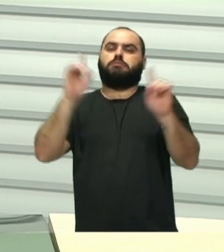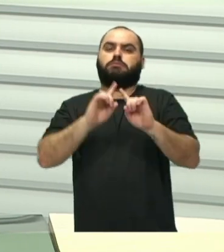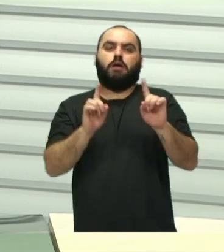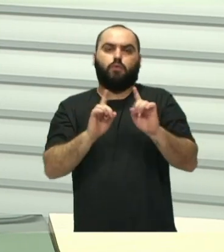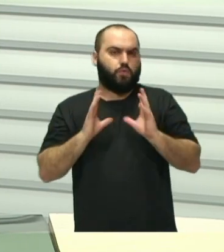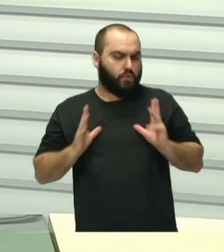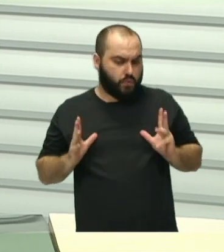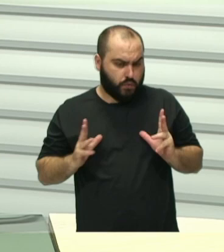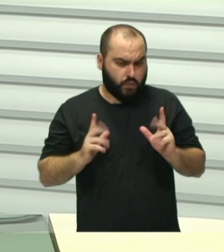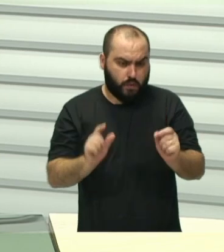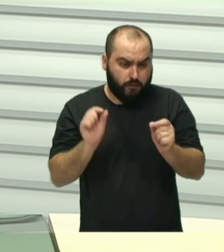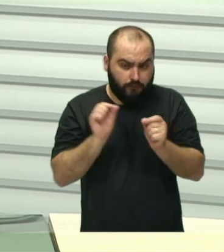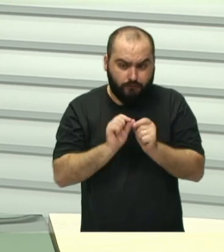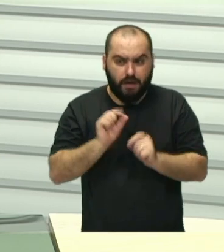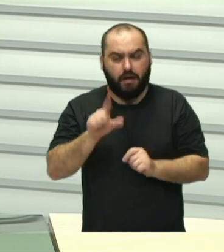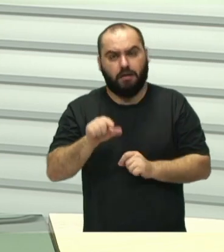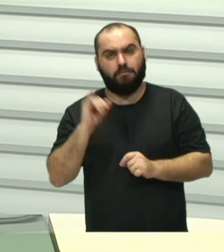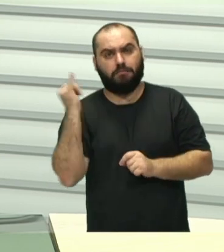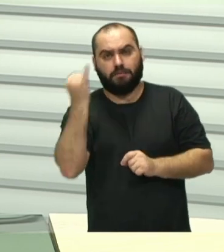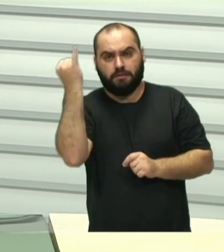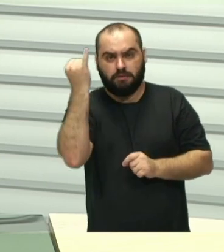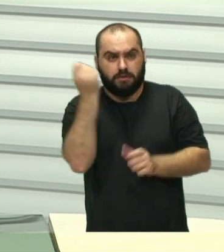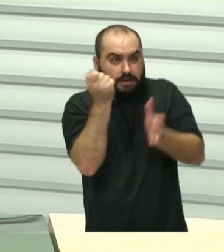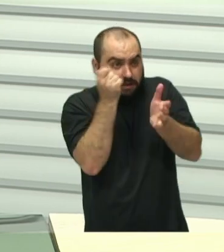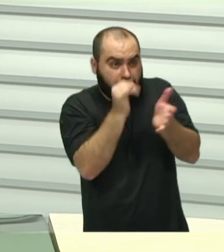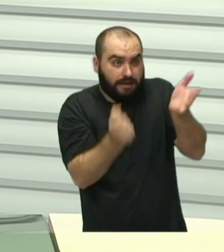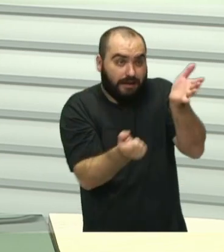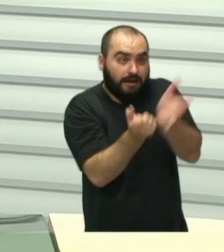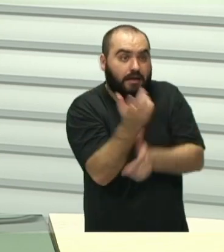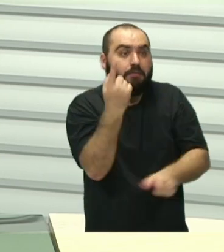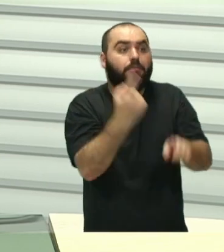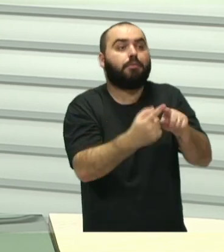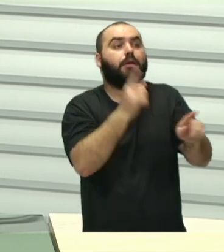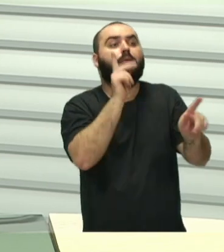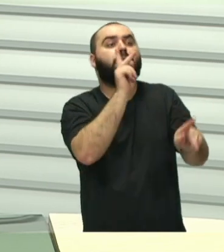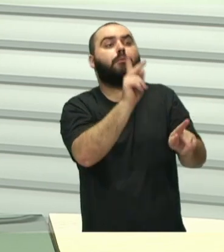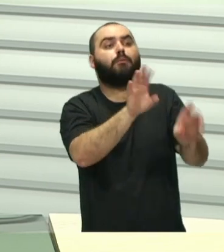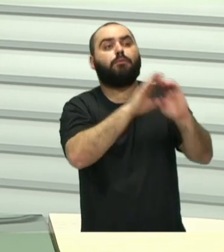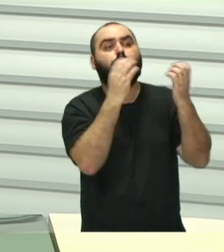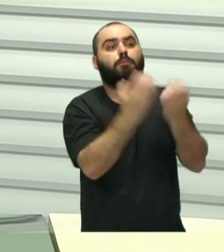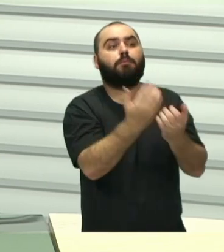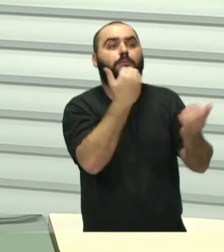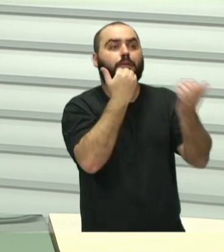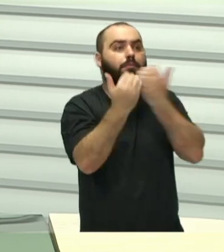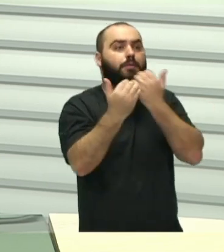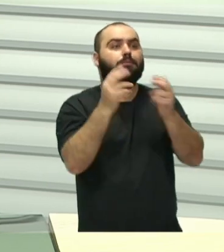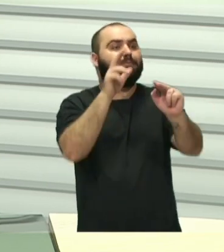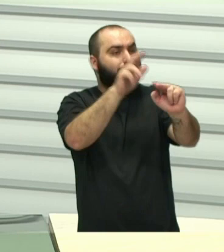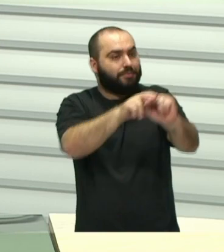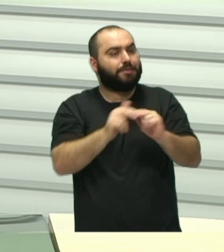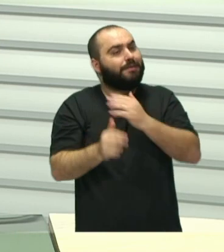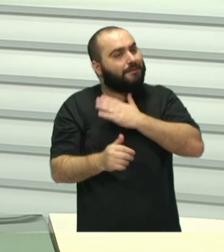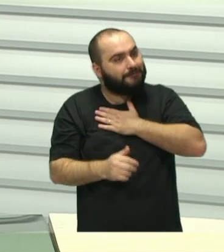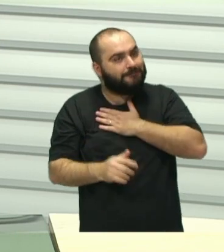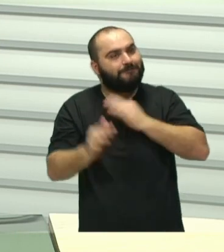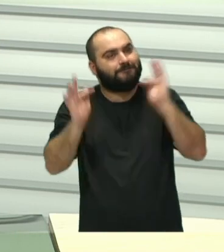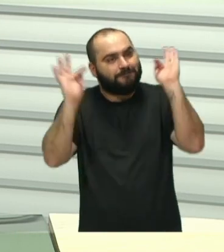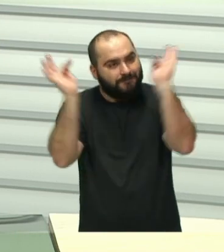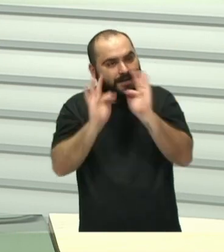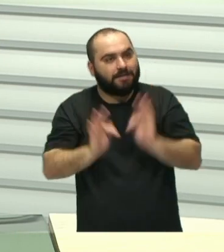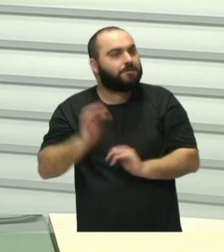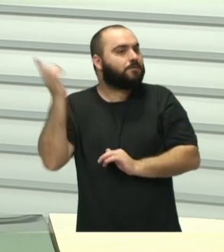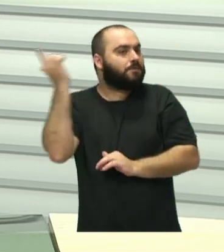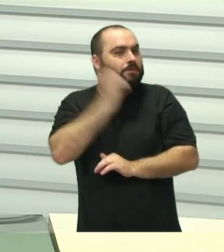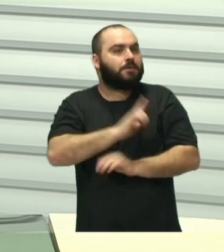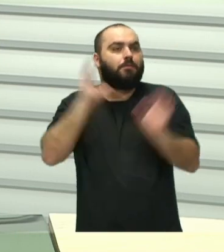porque é importante tudo aquilo que queremos é porque são demandas que vêm da própria comunidade e estou muito feliz em ter concluído no